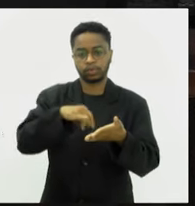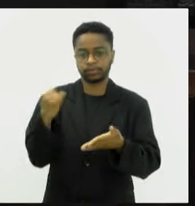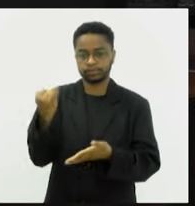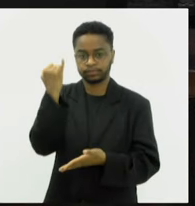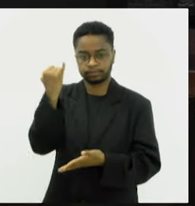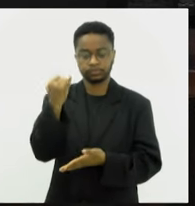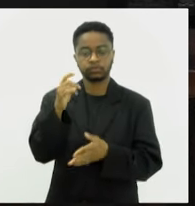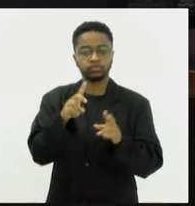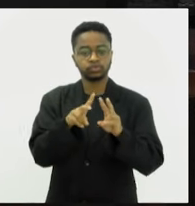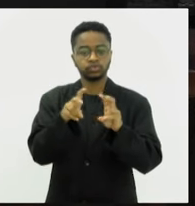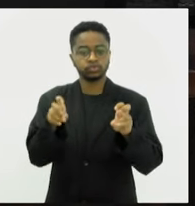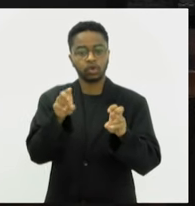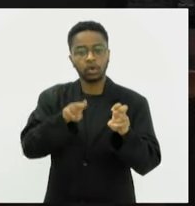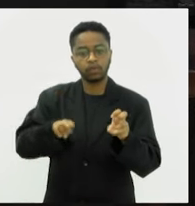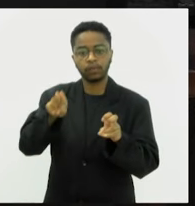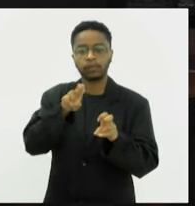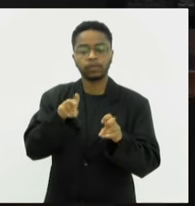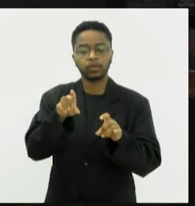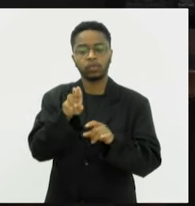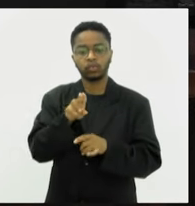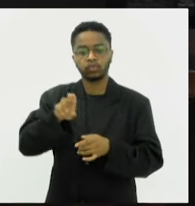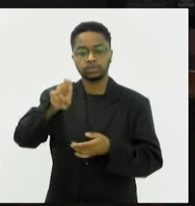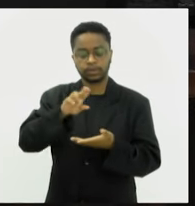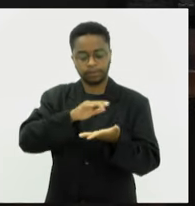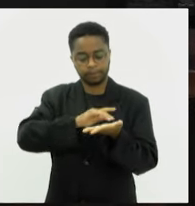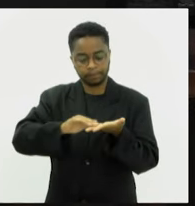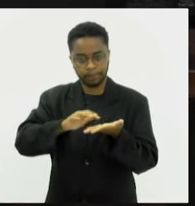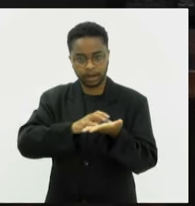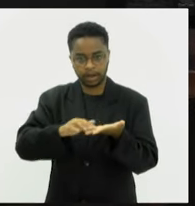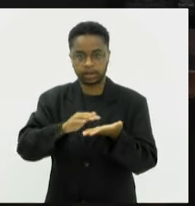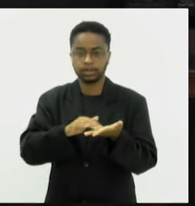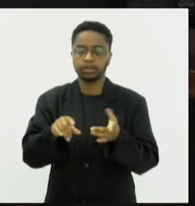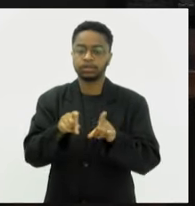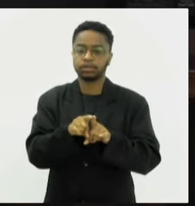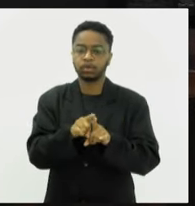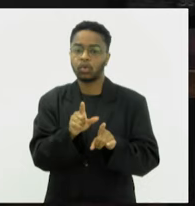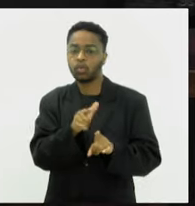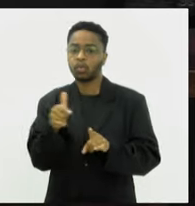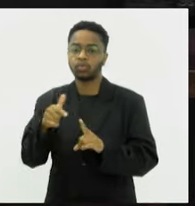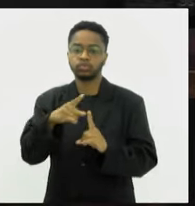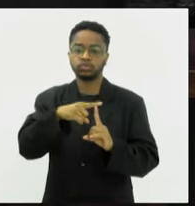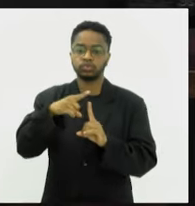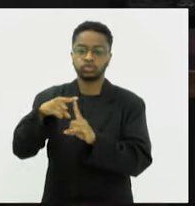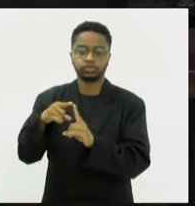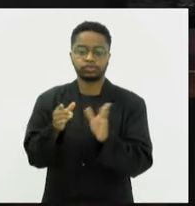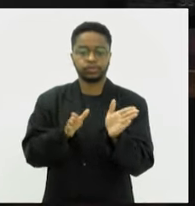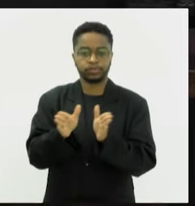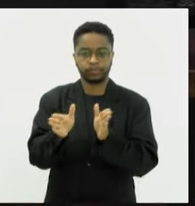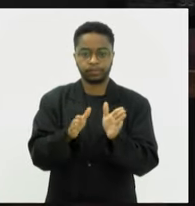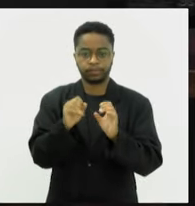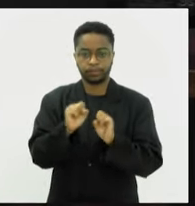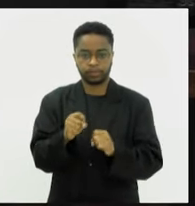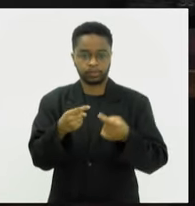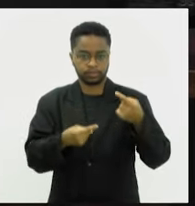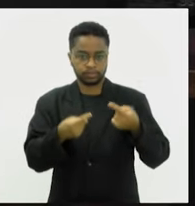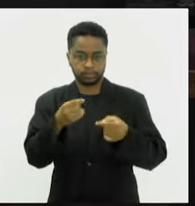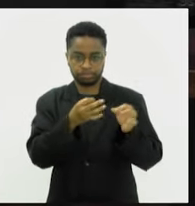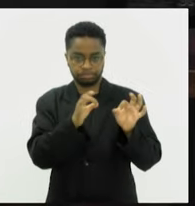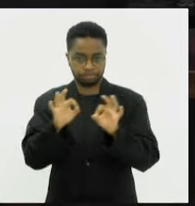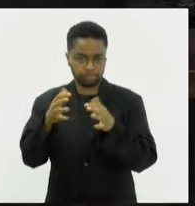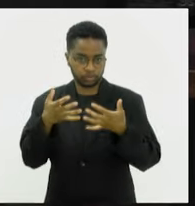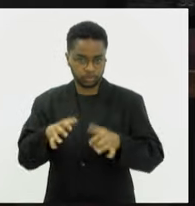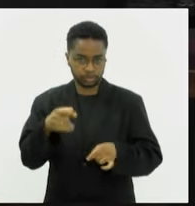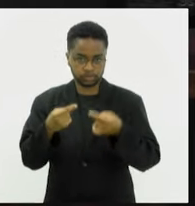de consumo com a utilização do sistema Braille e outro formato acessível. Em discussão, não havendo quem queira